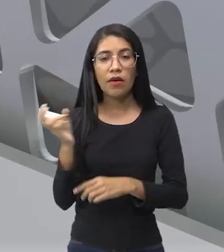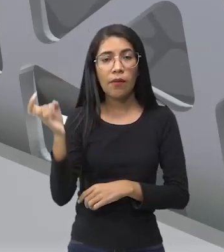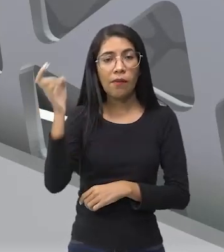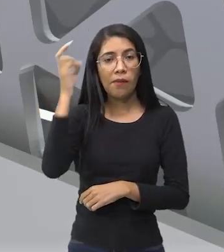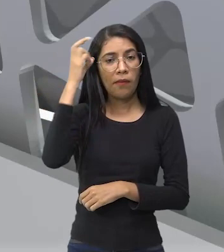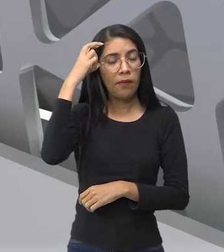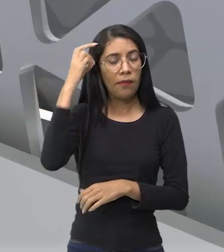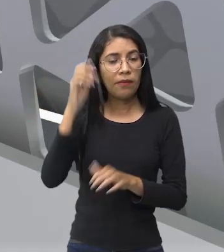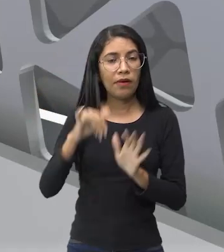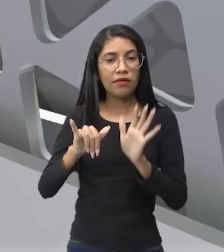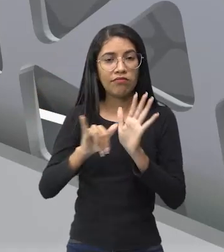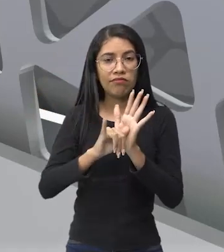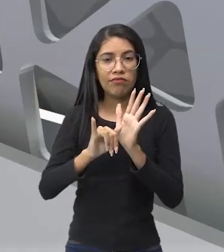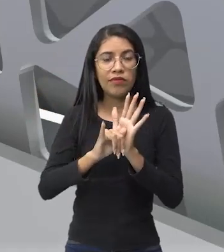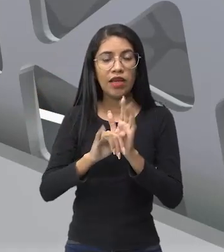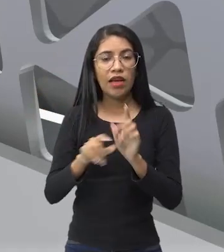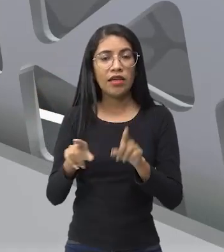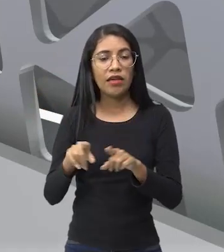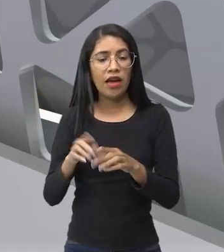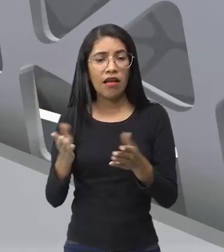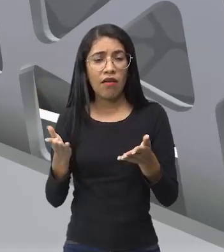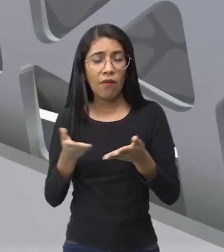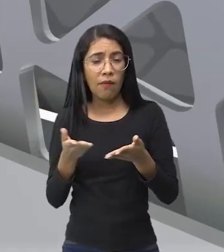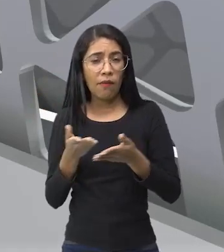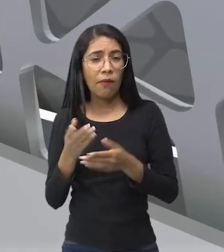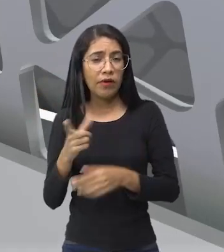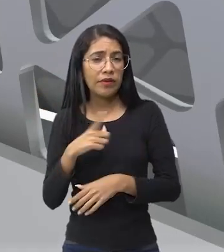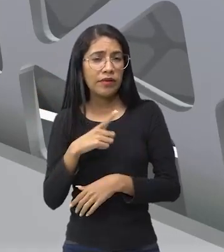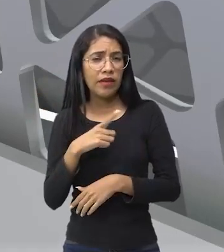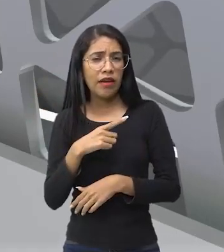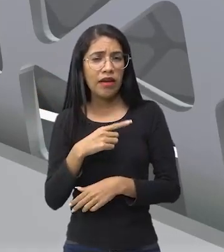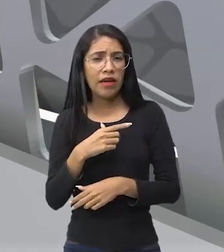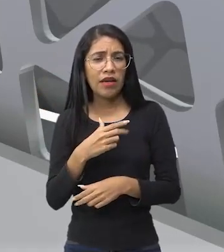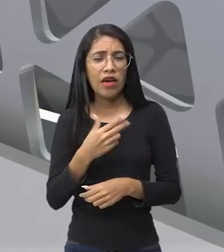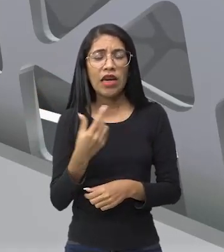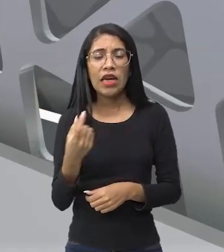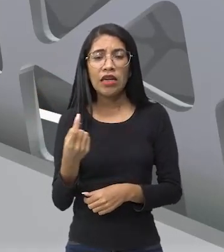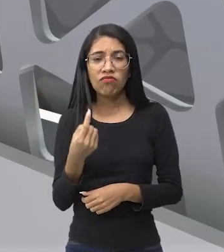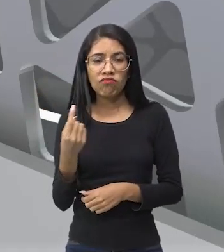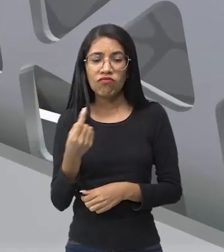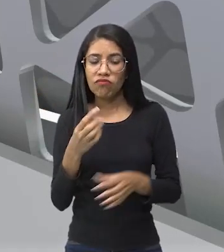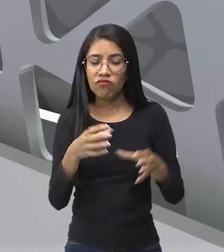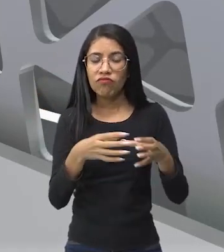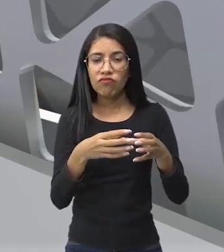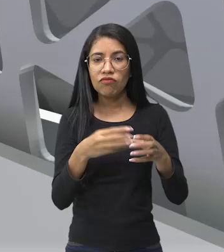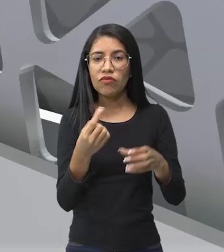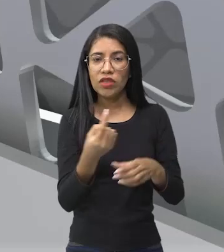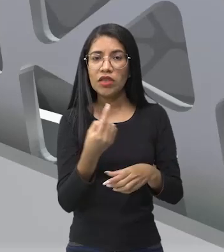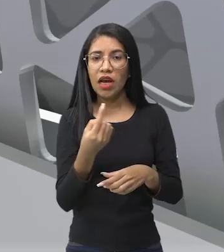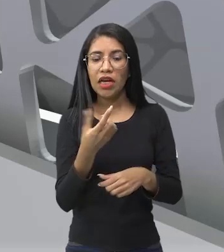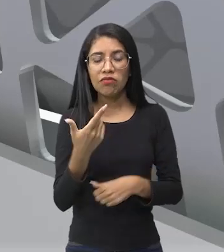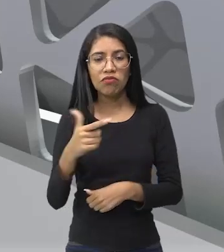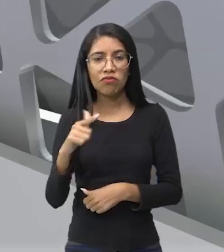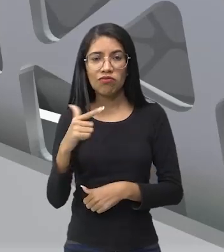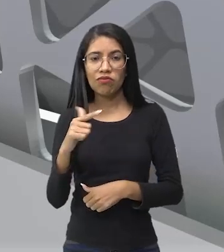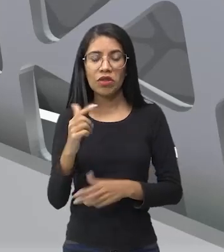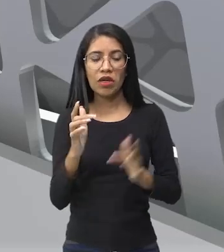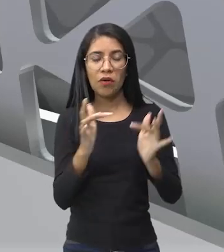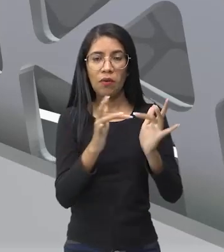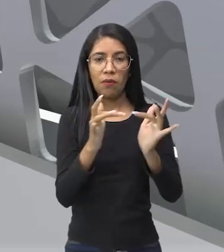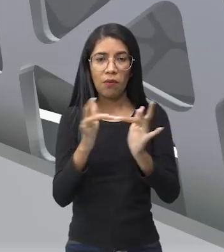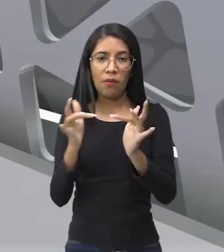cultura, a sua identidade. E até hoje ainda existe índios isolados, tá? Que eles não tiveram